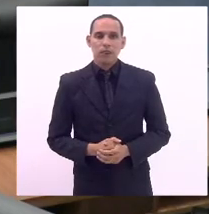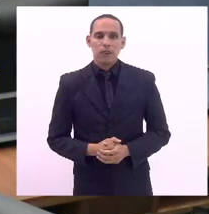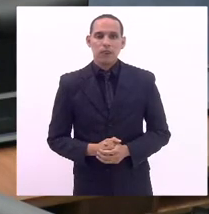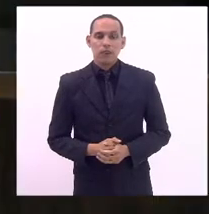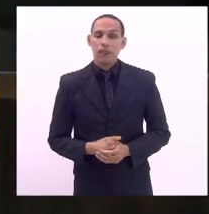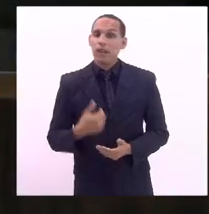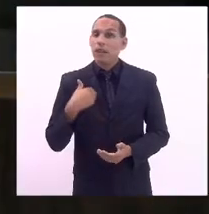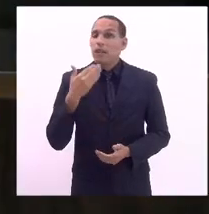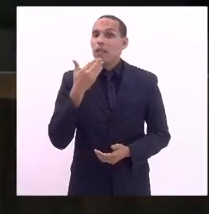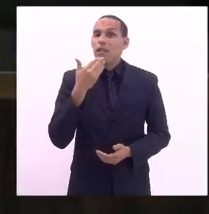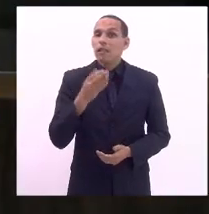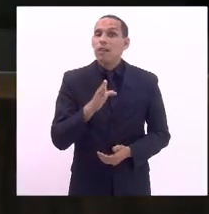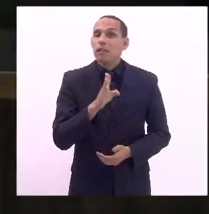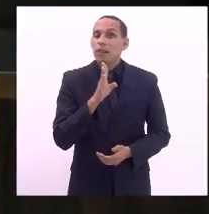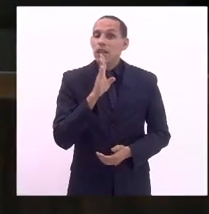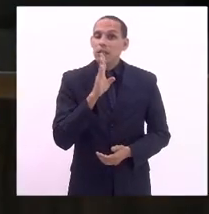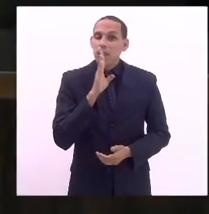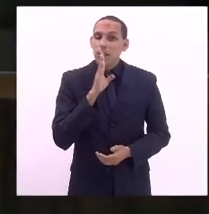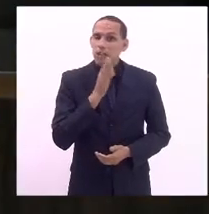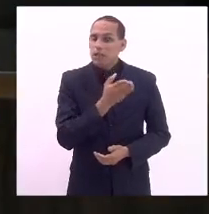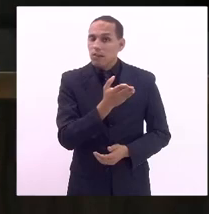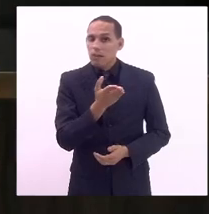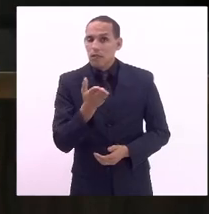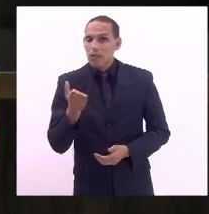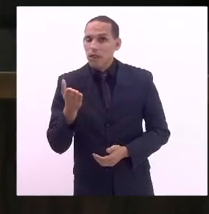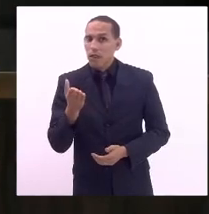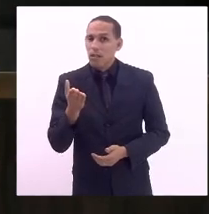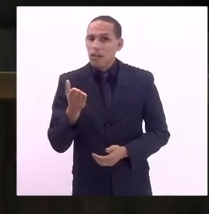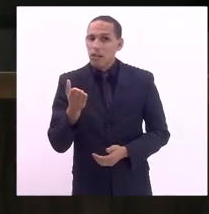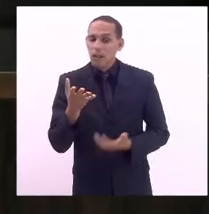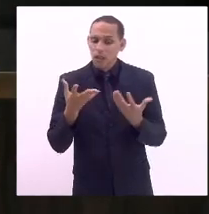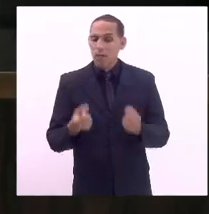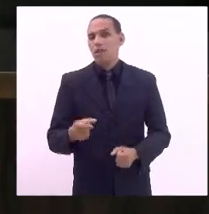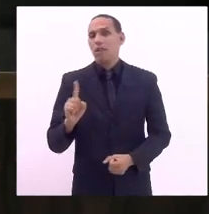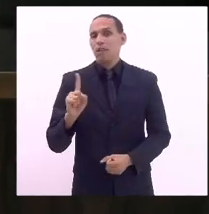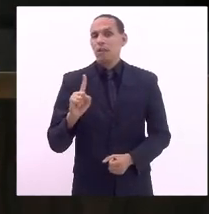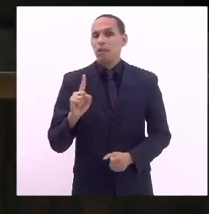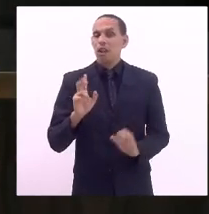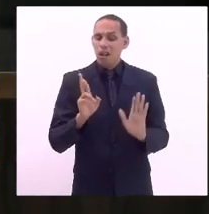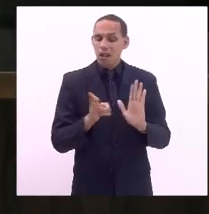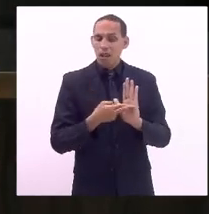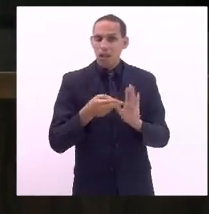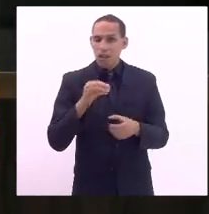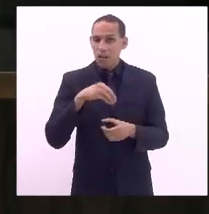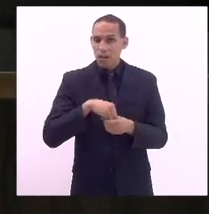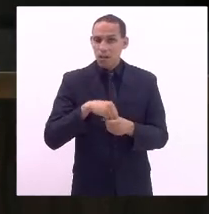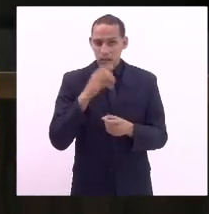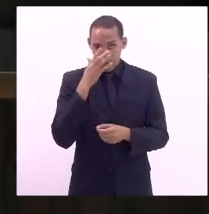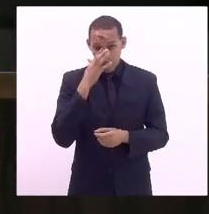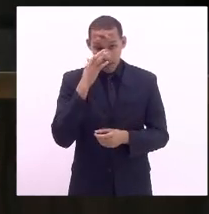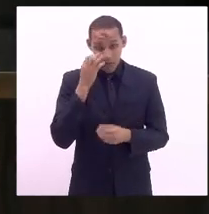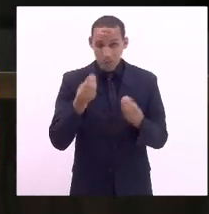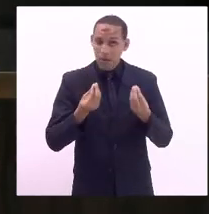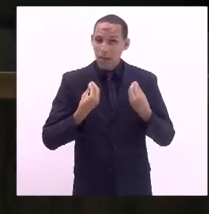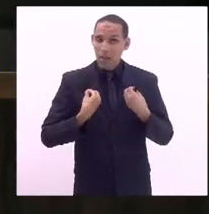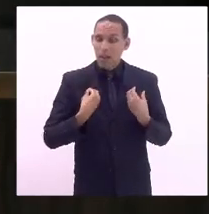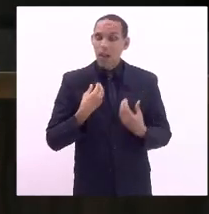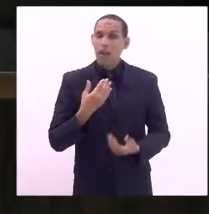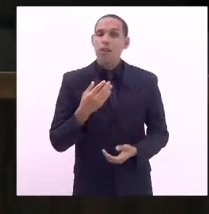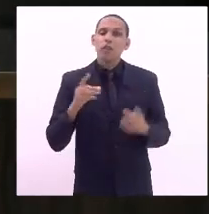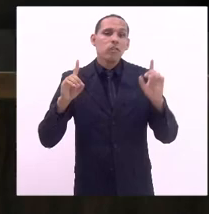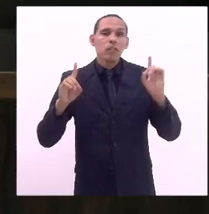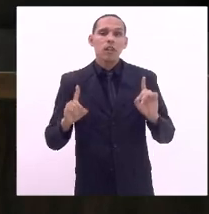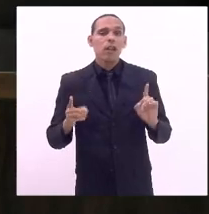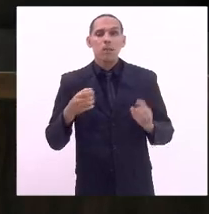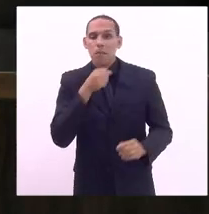Eu estou pedindo silêncio, não está sendo acatado. O regimento interno me dá o direito de tirar